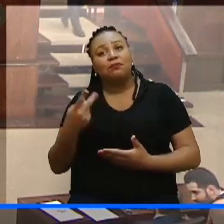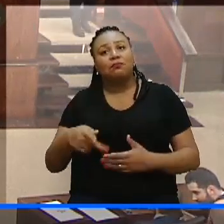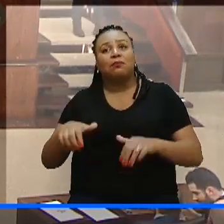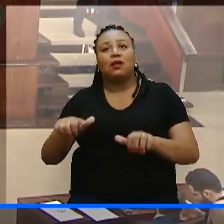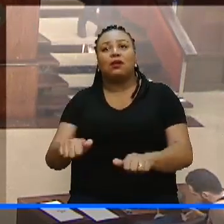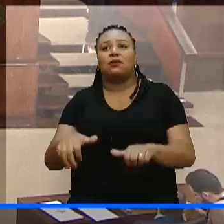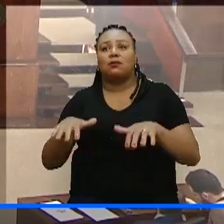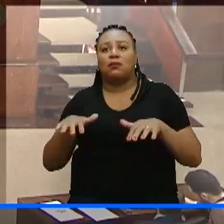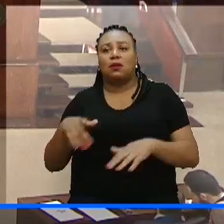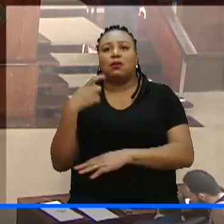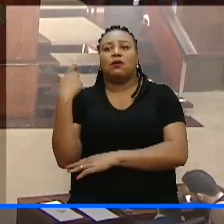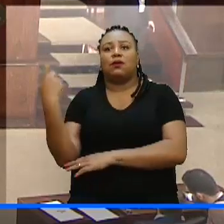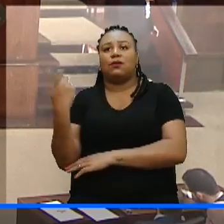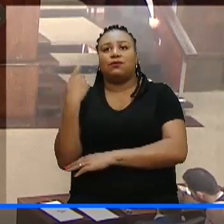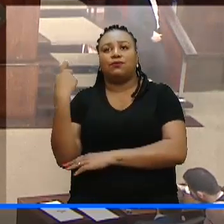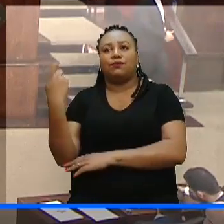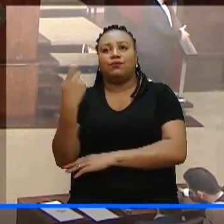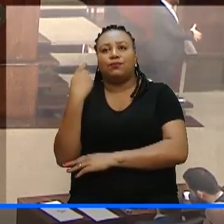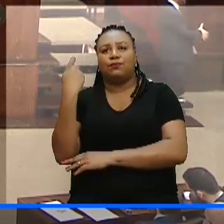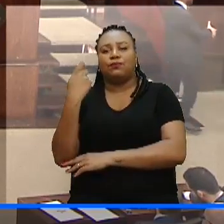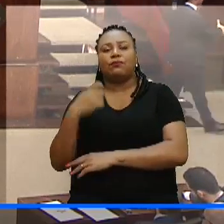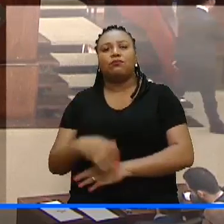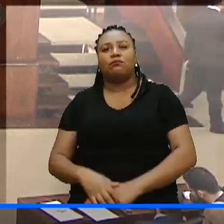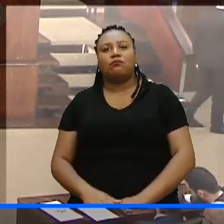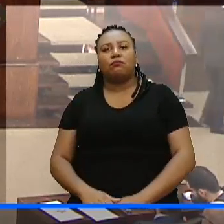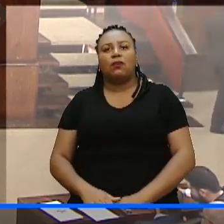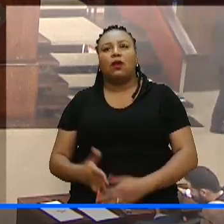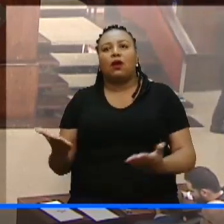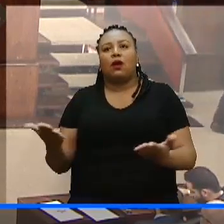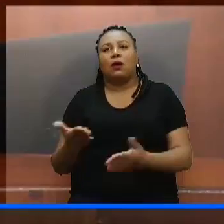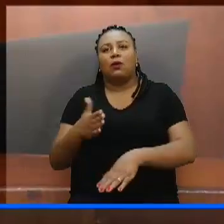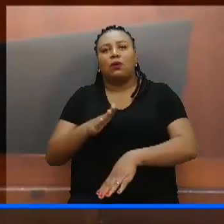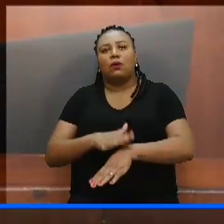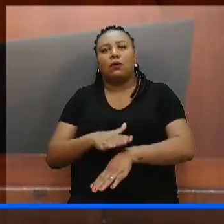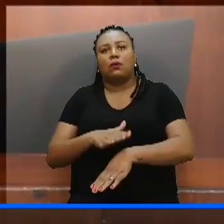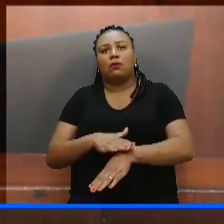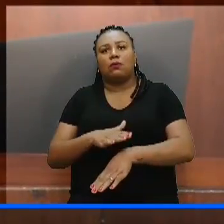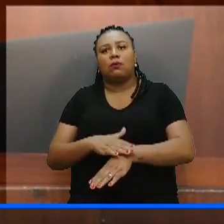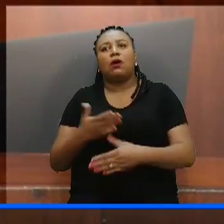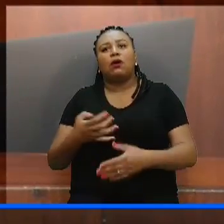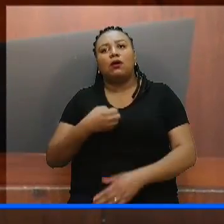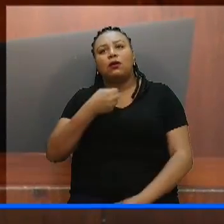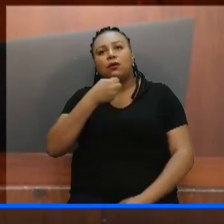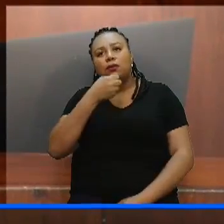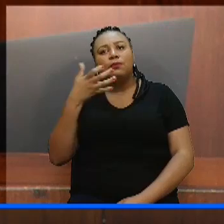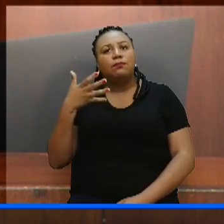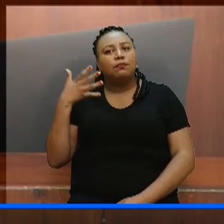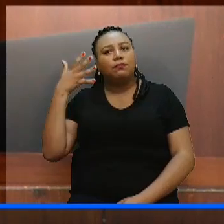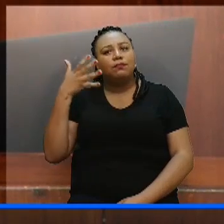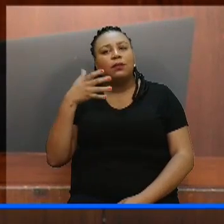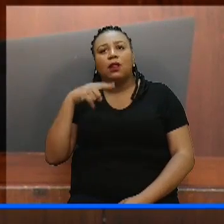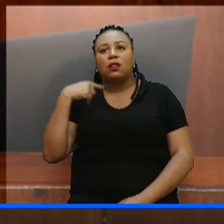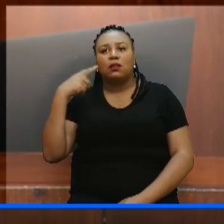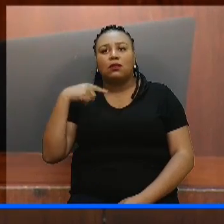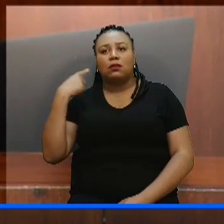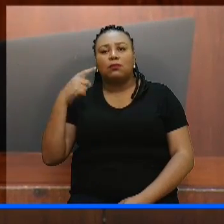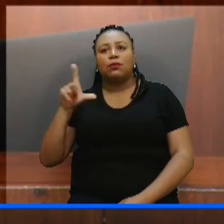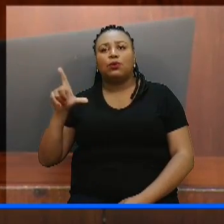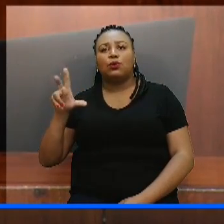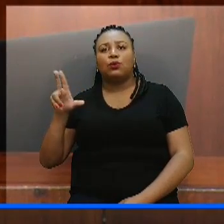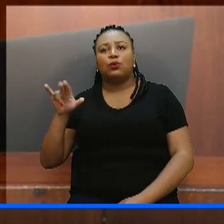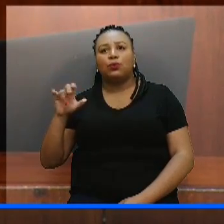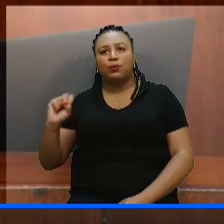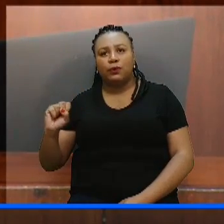gaúcho não neste momento passou a palavra ao deputado luiz